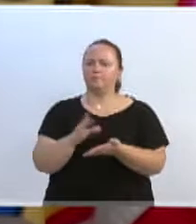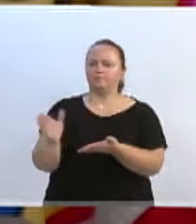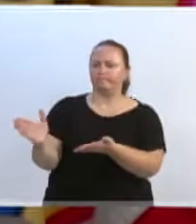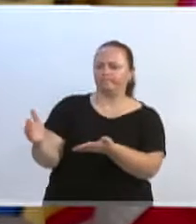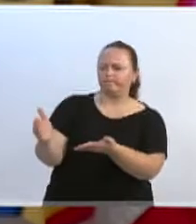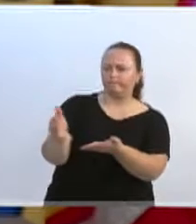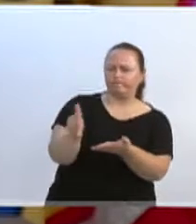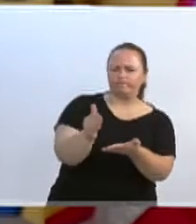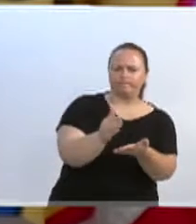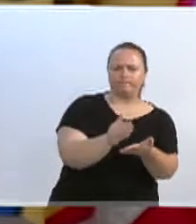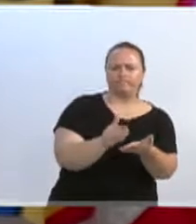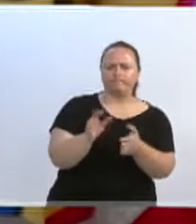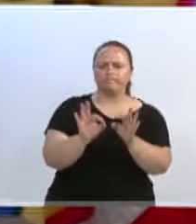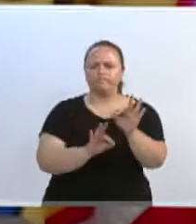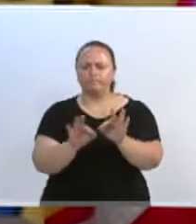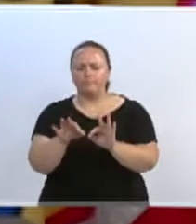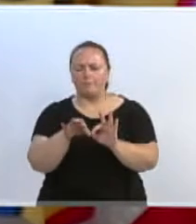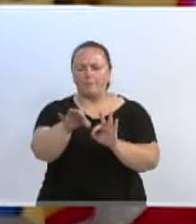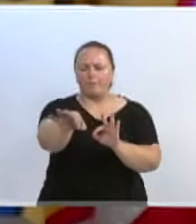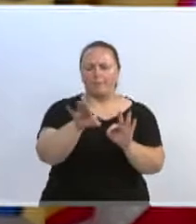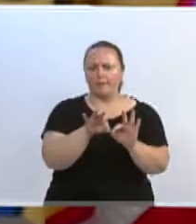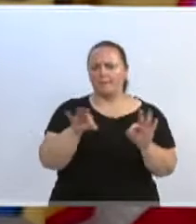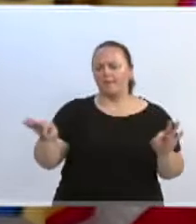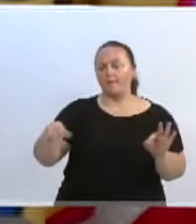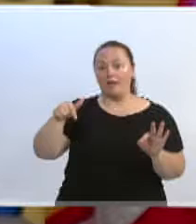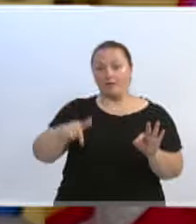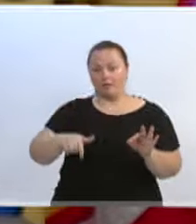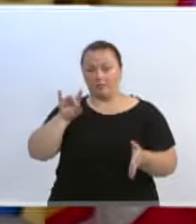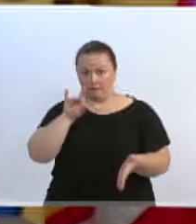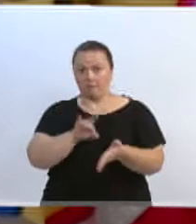área aqui, para que a gente possa ter qual é a nossa área